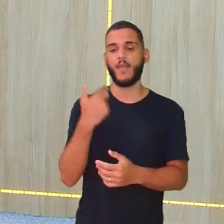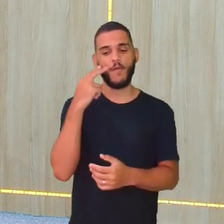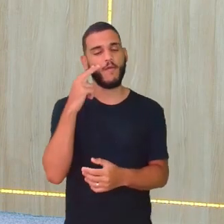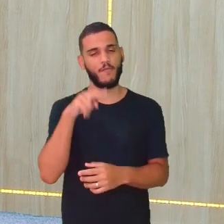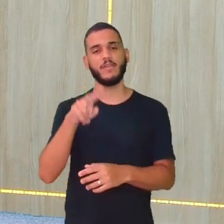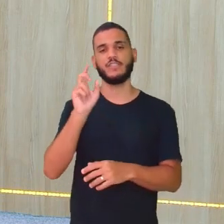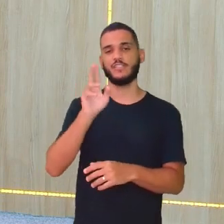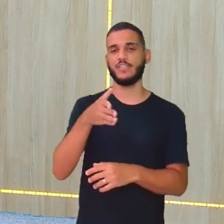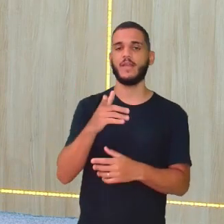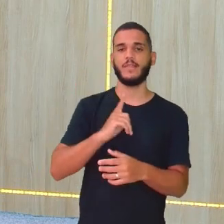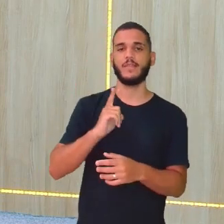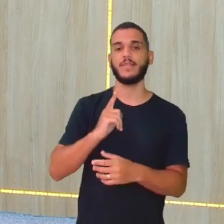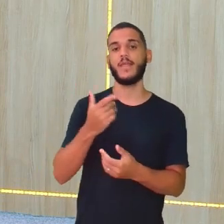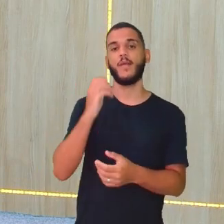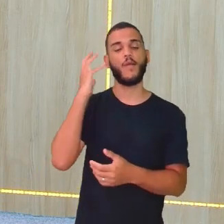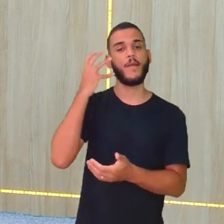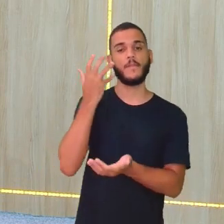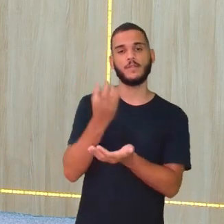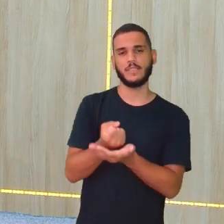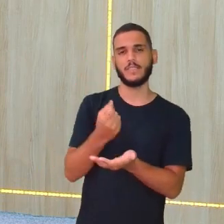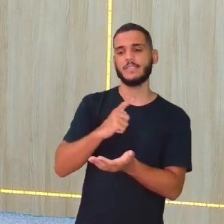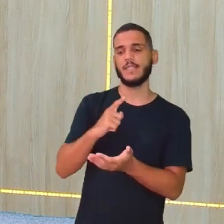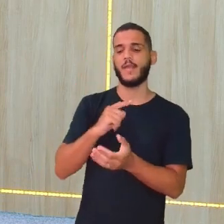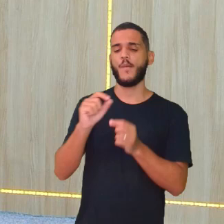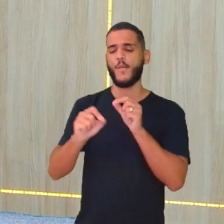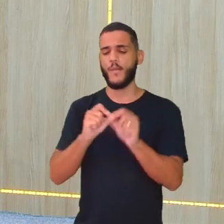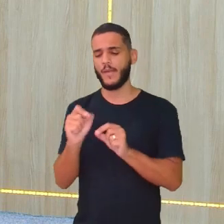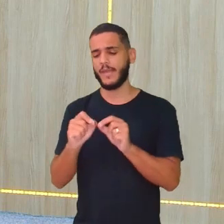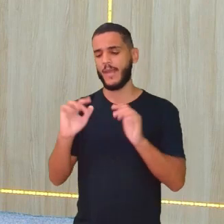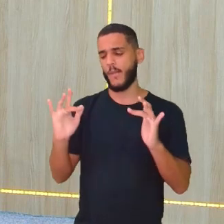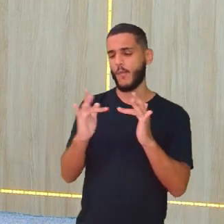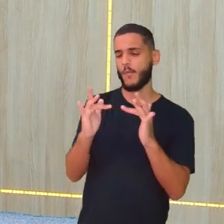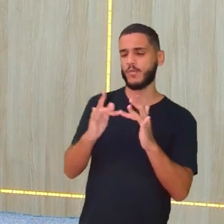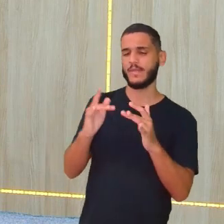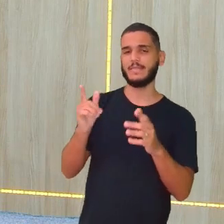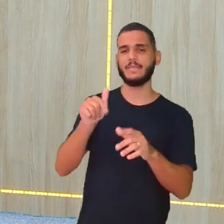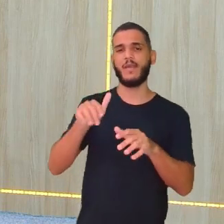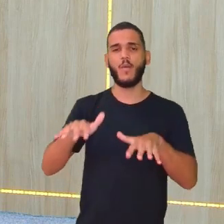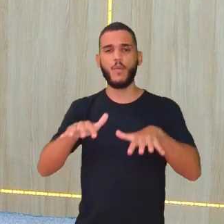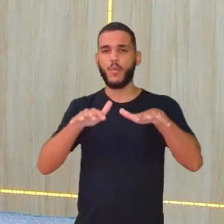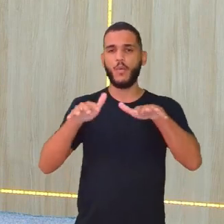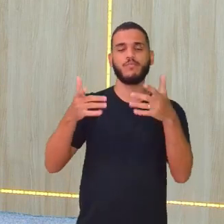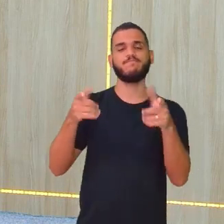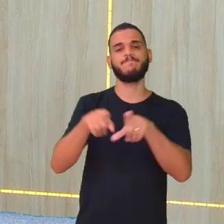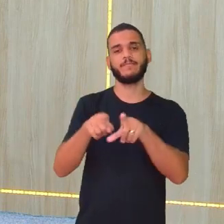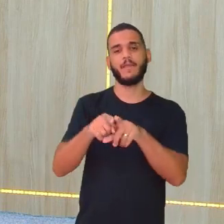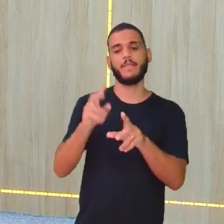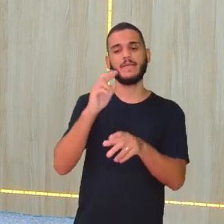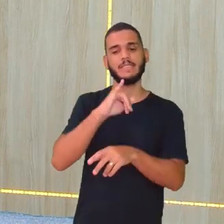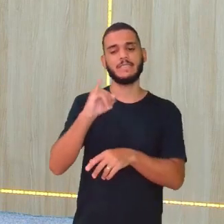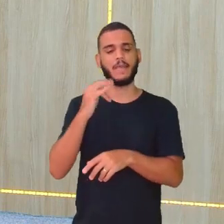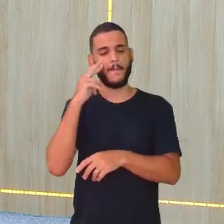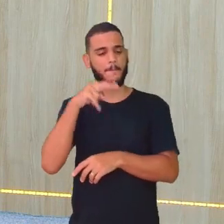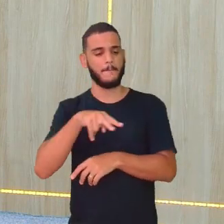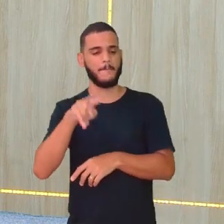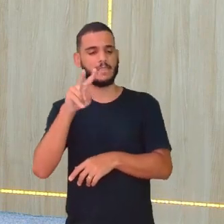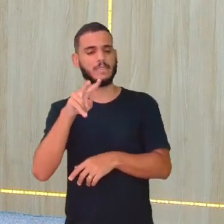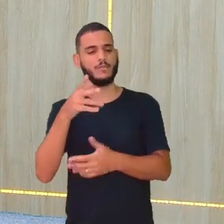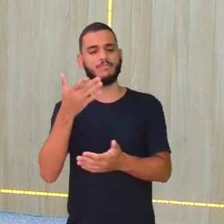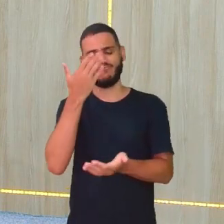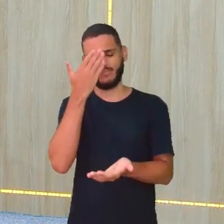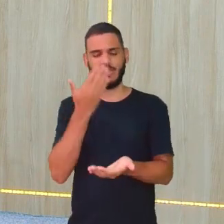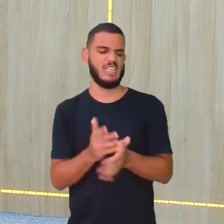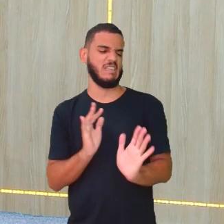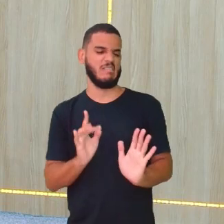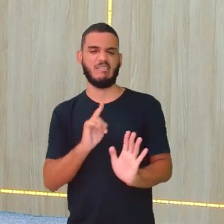disse, que parte muito desse ponto sobrenatural, mas assim, o sobrenatural depende da sua interpretação. Isso. Se você for uma pessoa mais cética, você vai dizer,